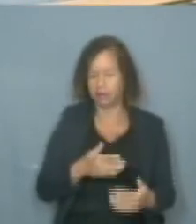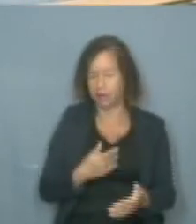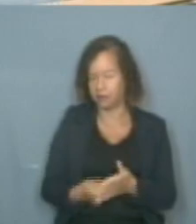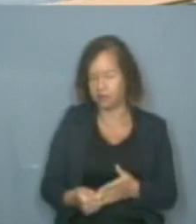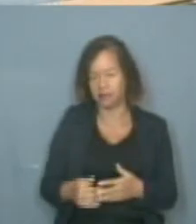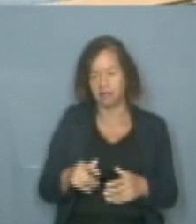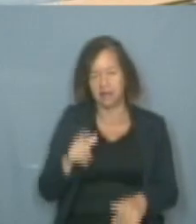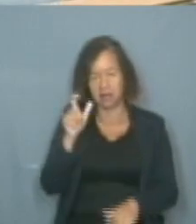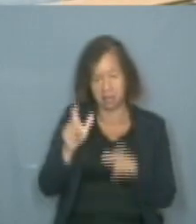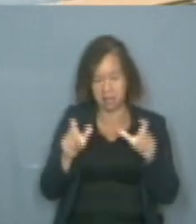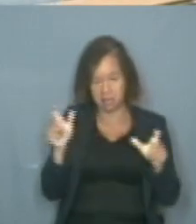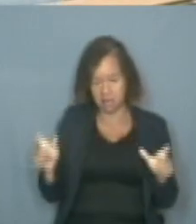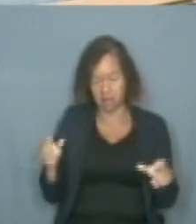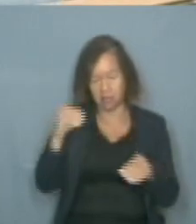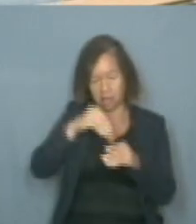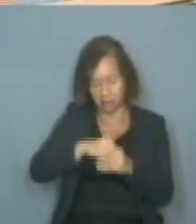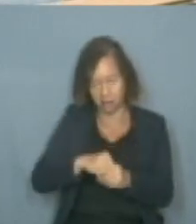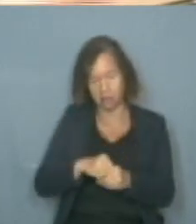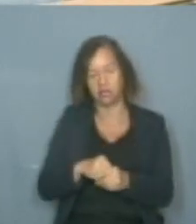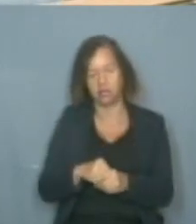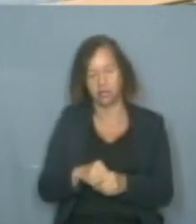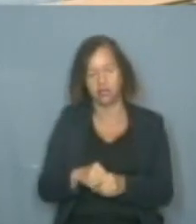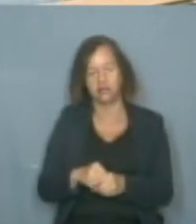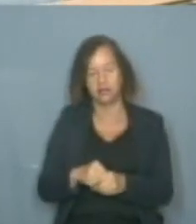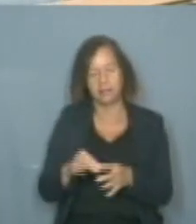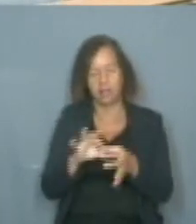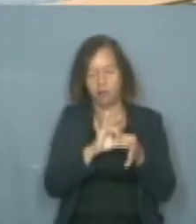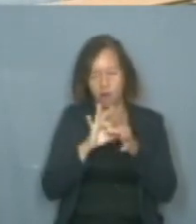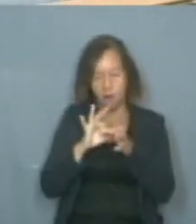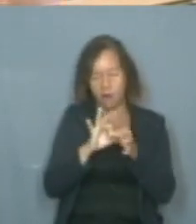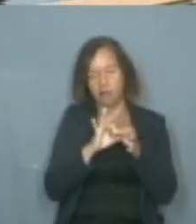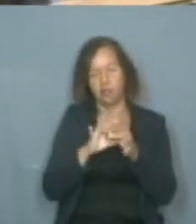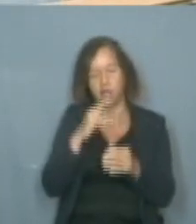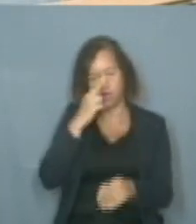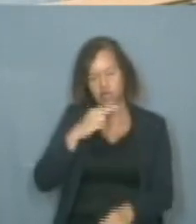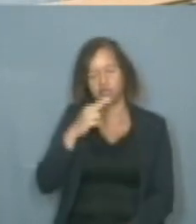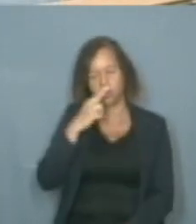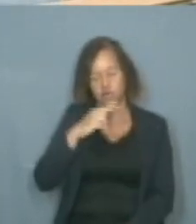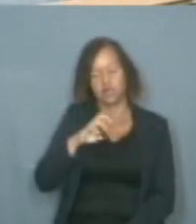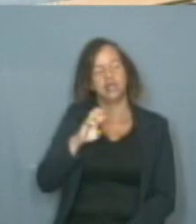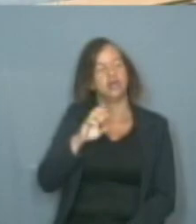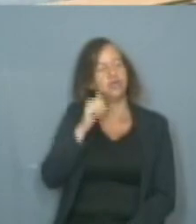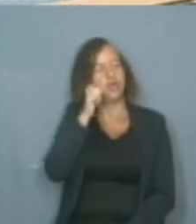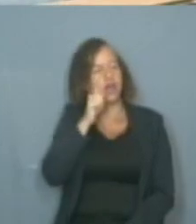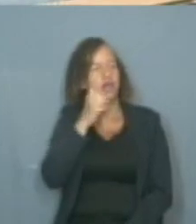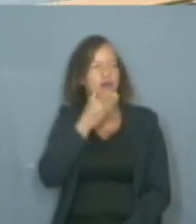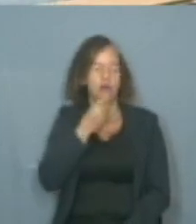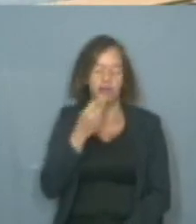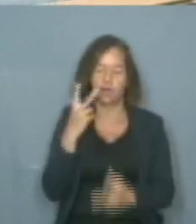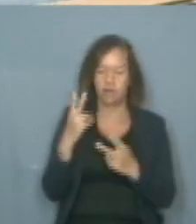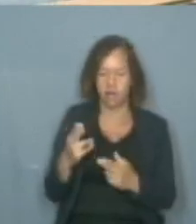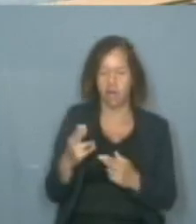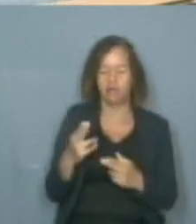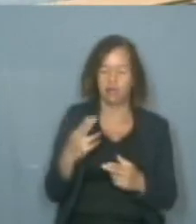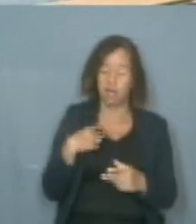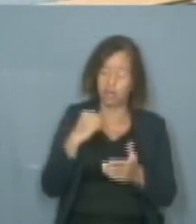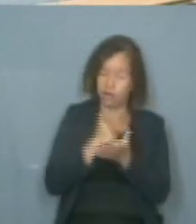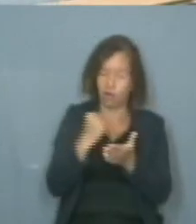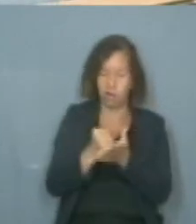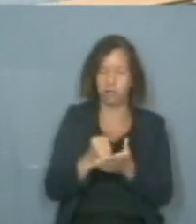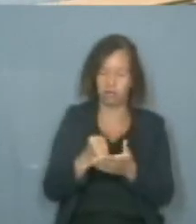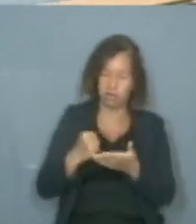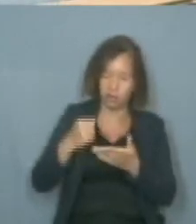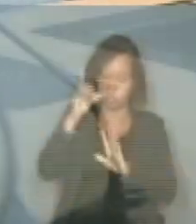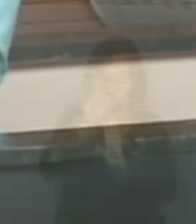não, estar dentro ou não de uma união homoafetiva, porque ela já tem todos os documentos que a resguardam como mulher.